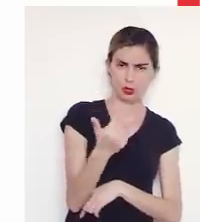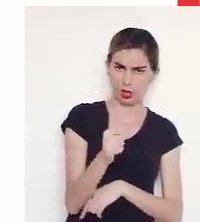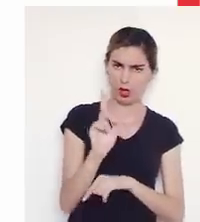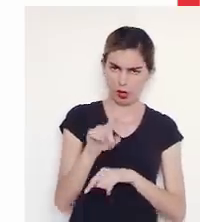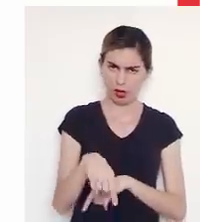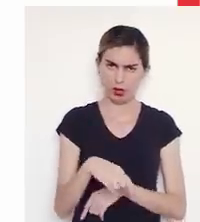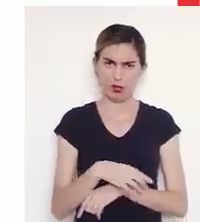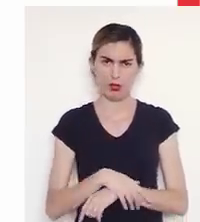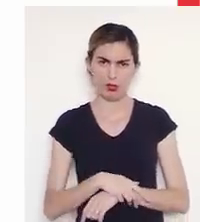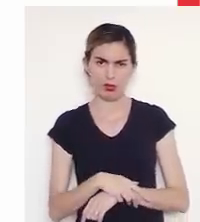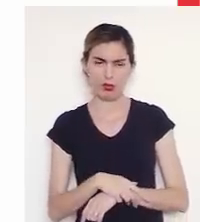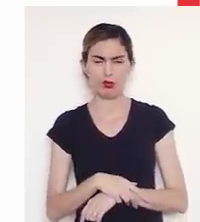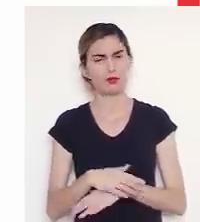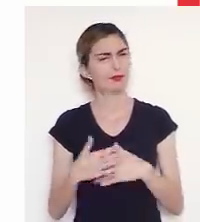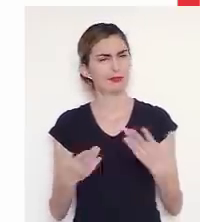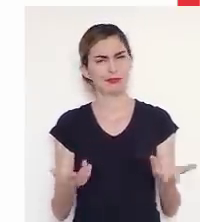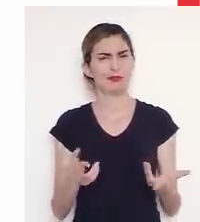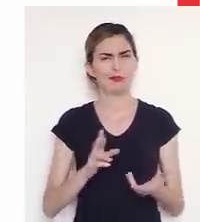seria isso?